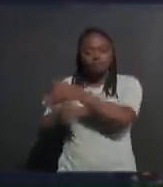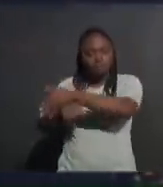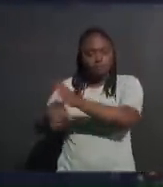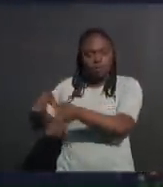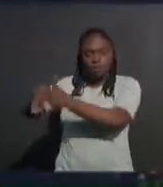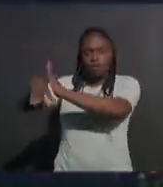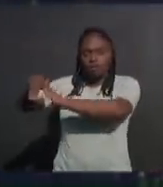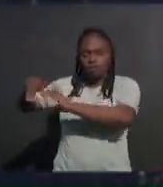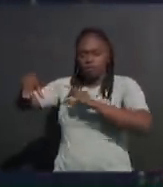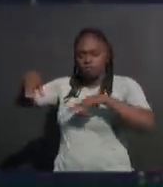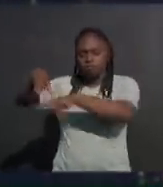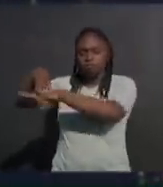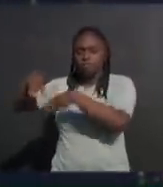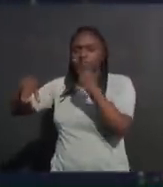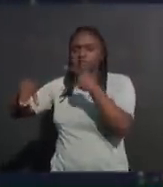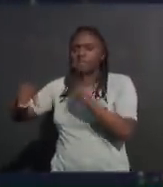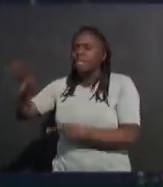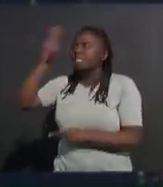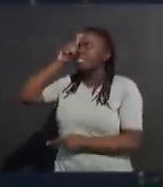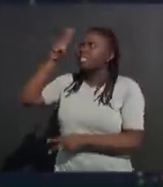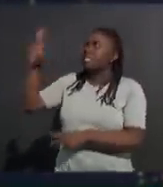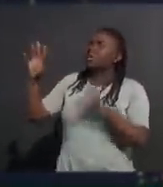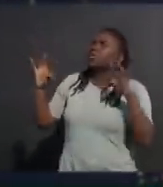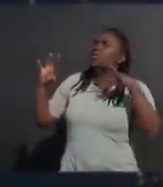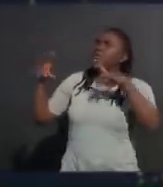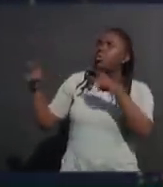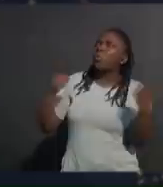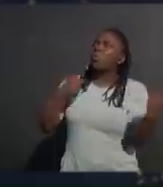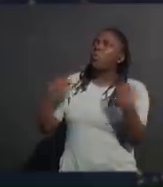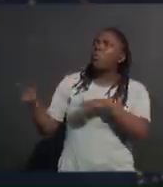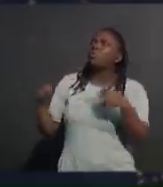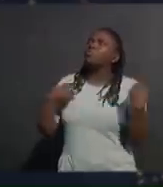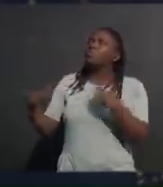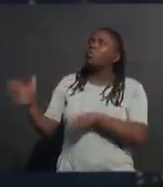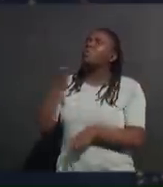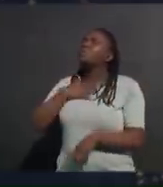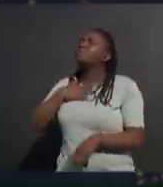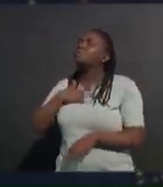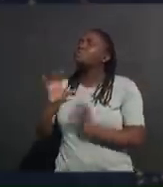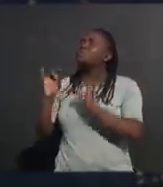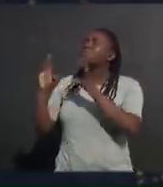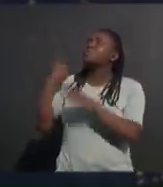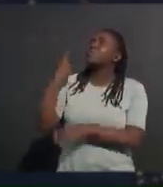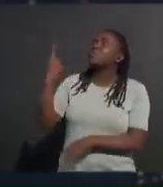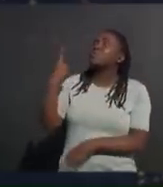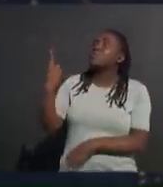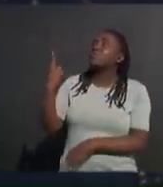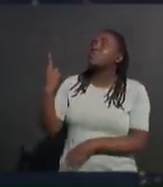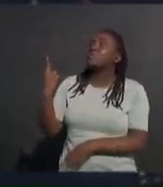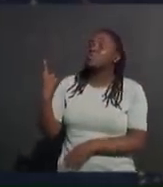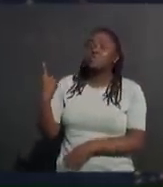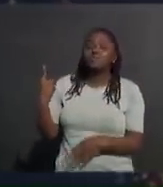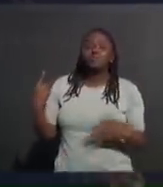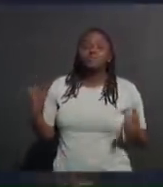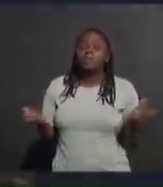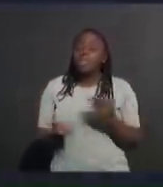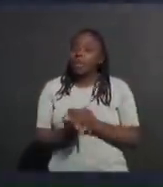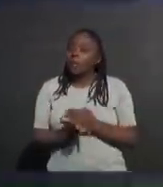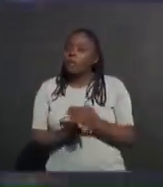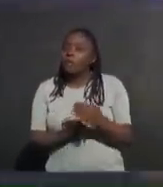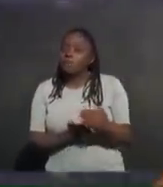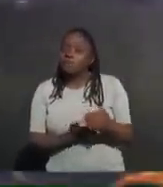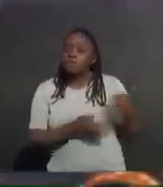estão contra mim. E eu, só ficou eu. Quando você começa com essa